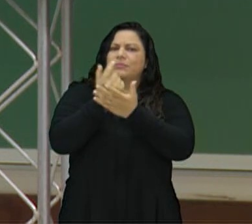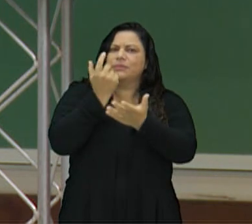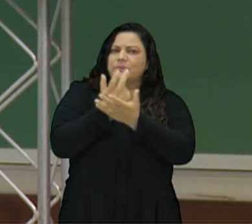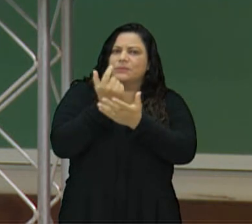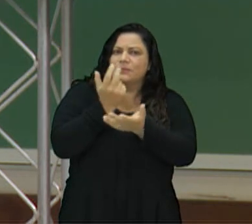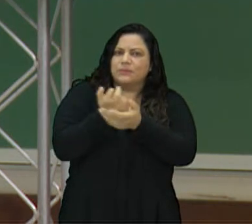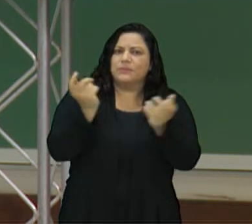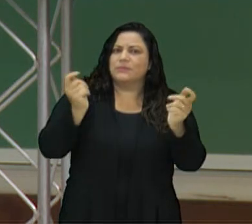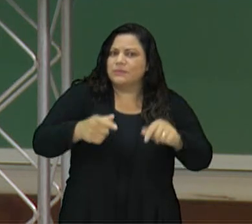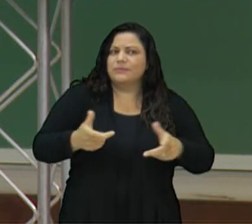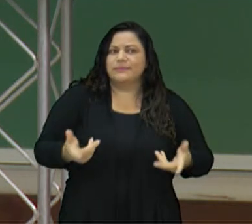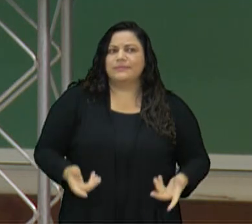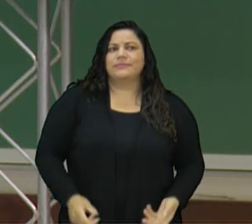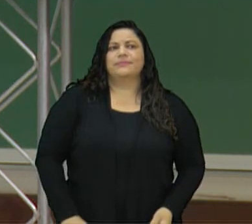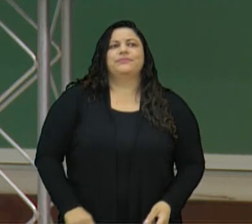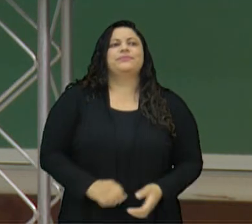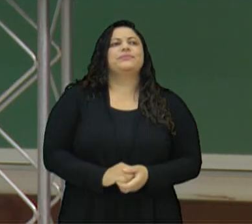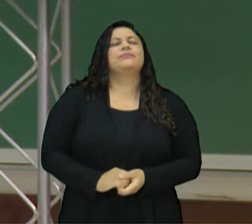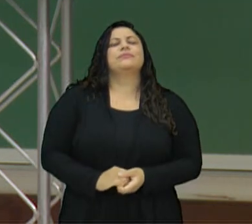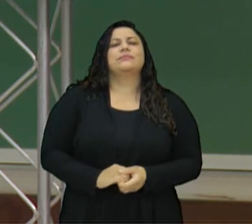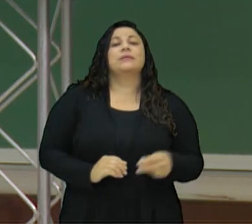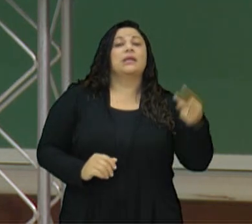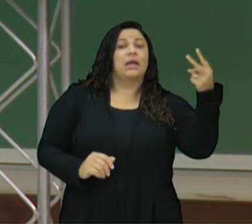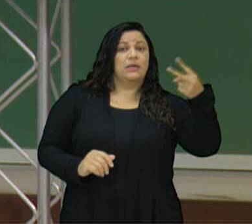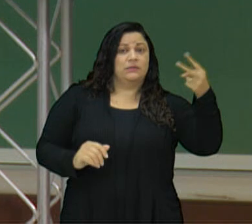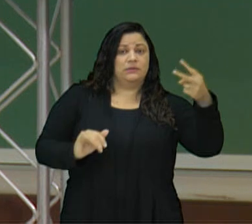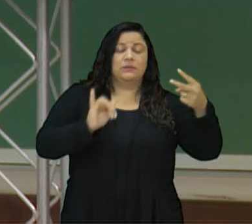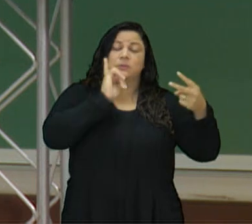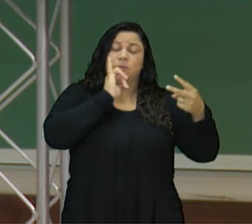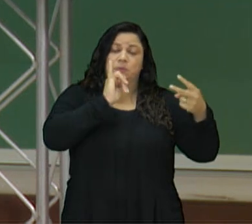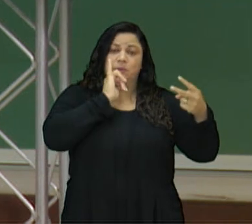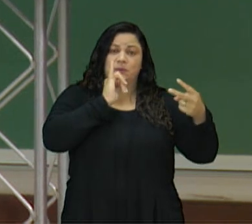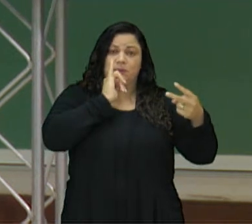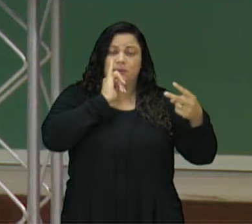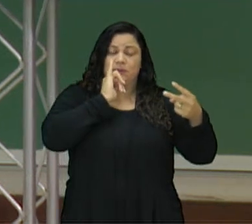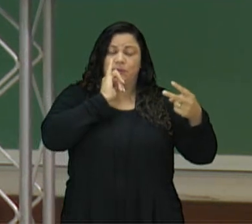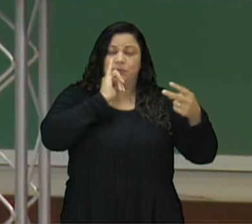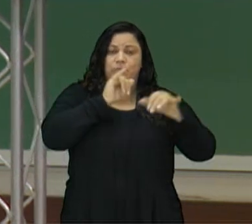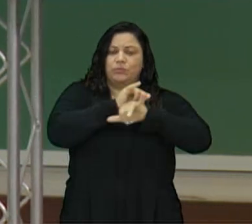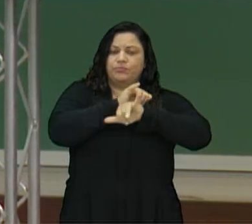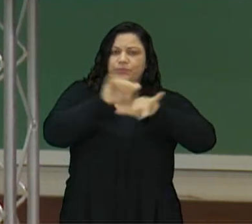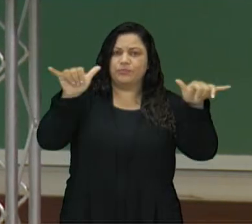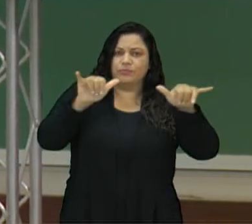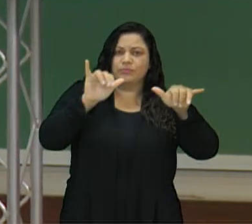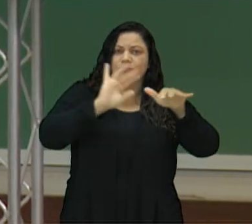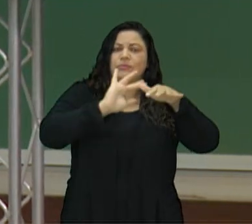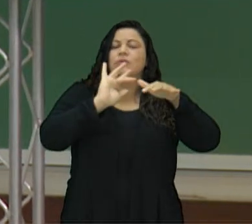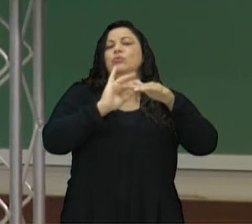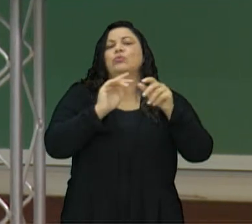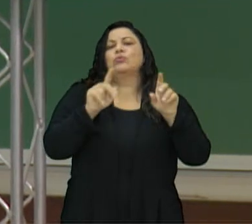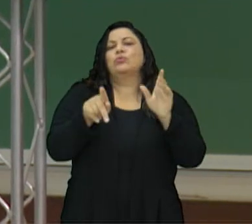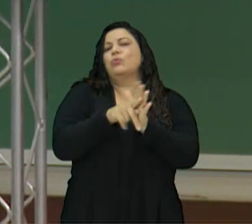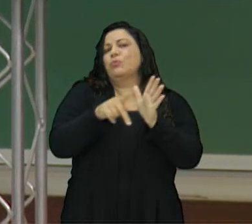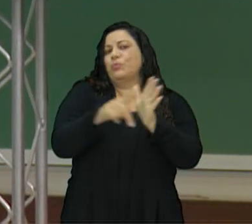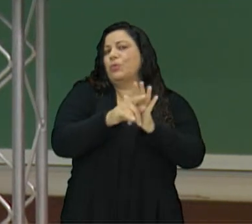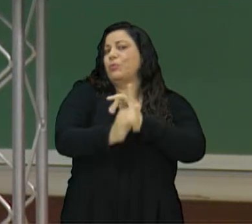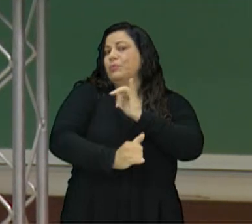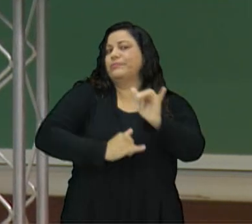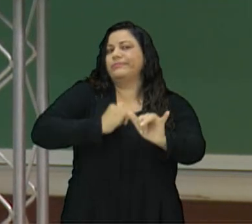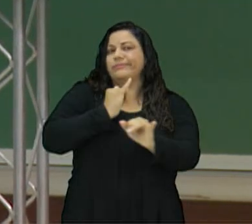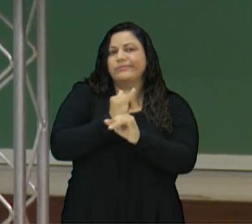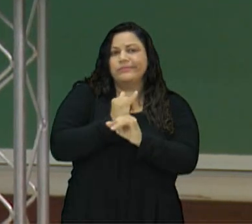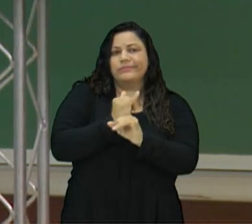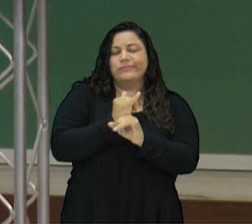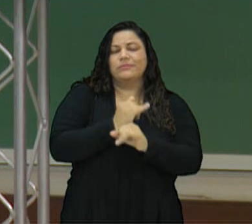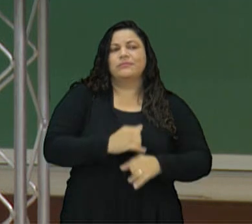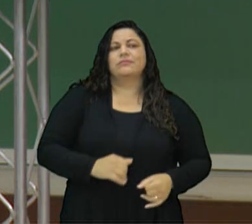imóvel. O segundo exemplo que nós temos aqui de anúncio retirado da internet é esse de